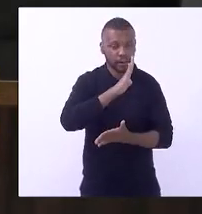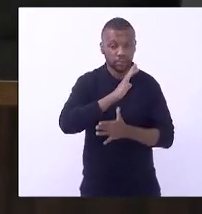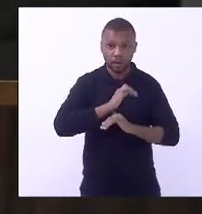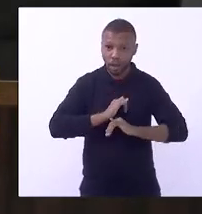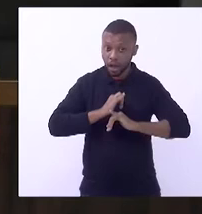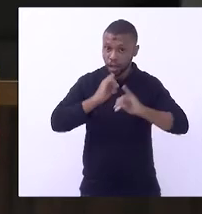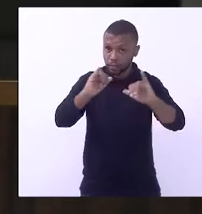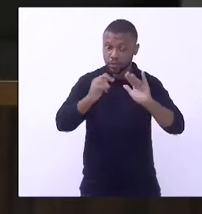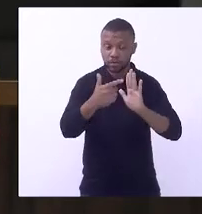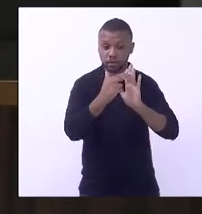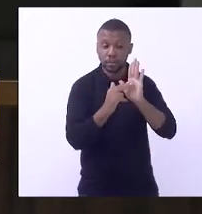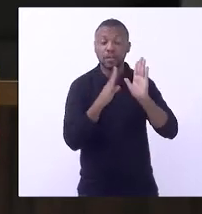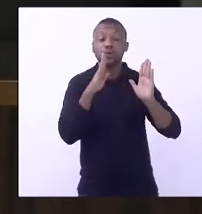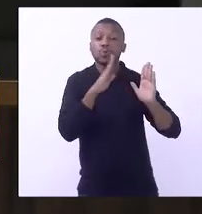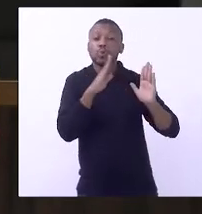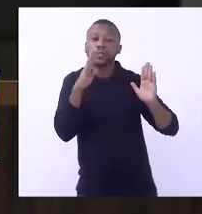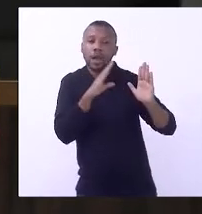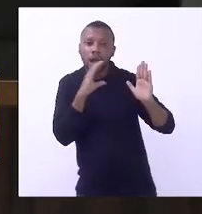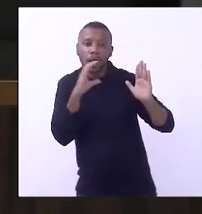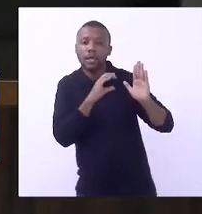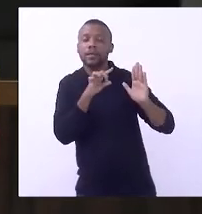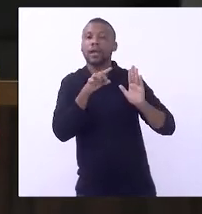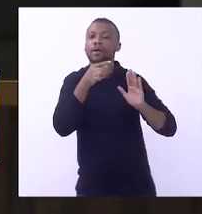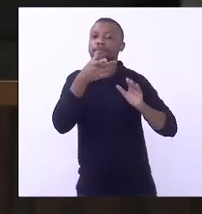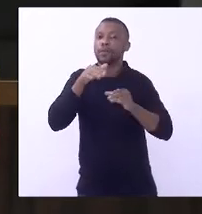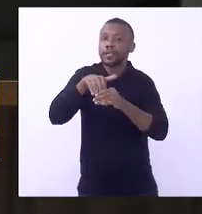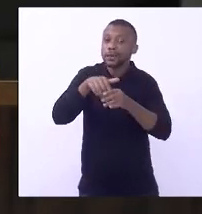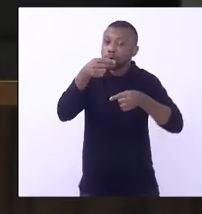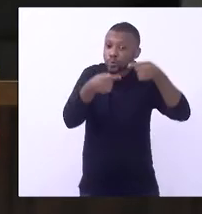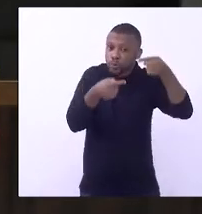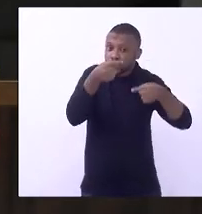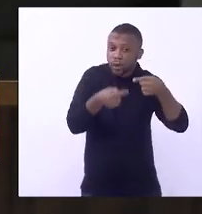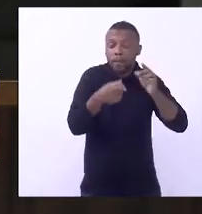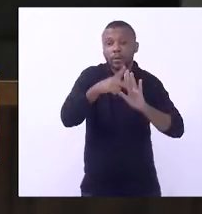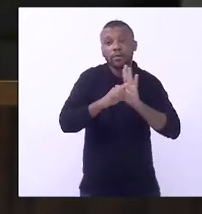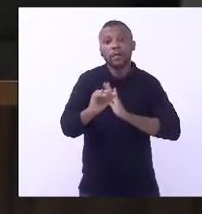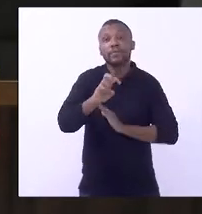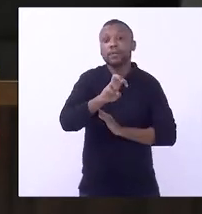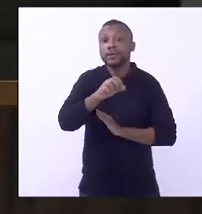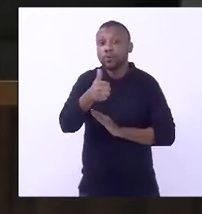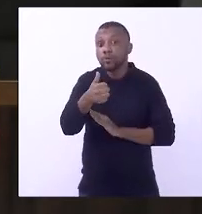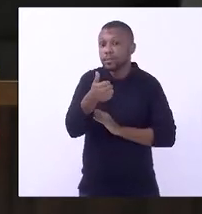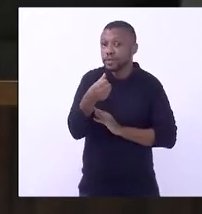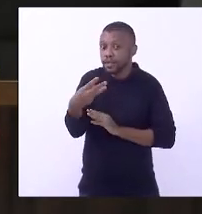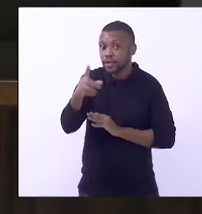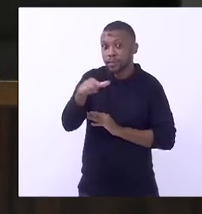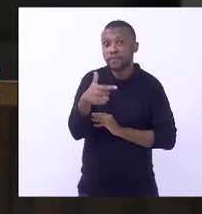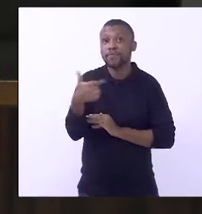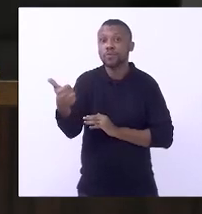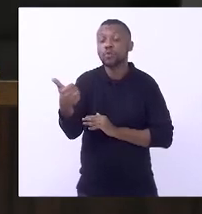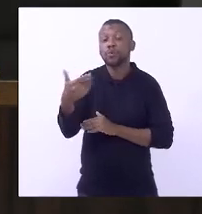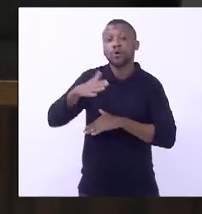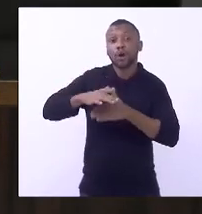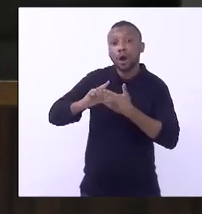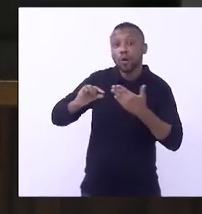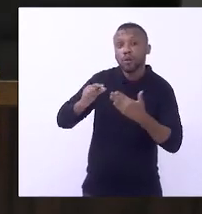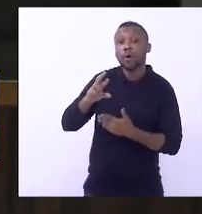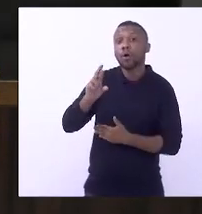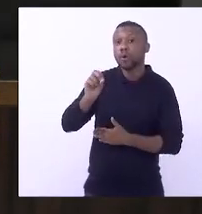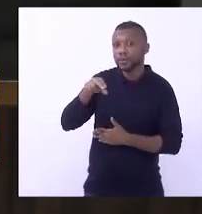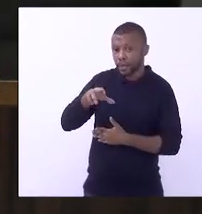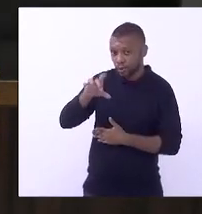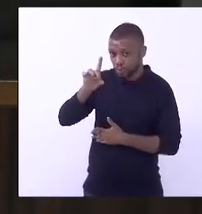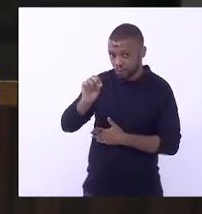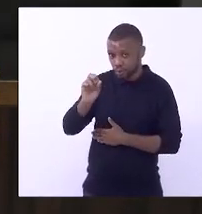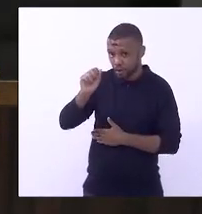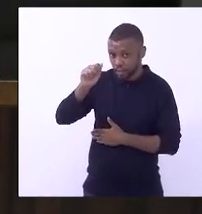Anuncio, em regime de urgência, em votação, em discussão única, projeto de lei 5113/2021, de autoria do deputado Ronaldo Anchieta, que dispõe sobre a